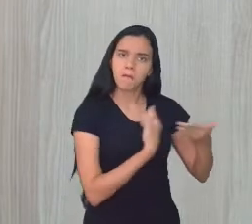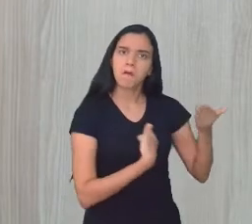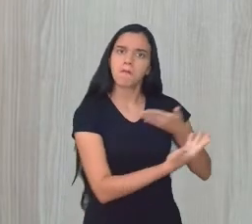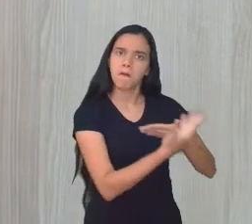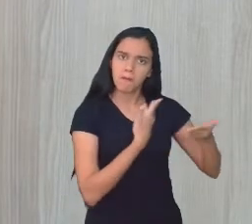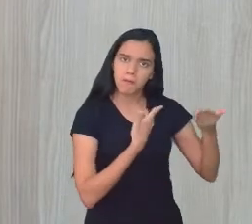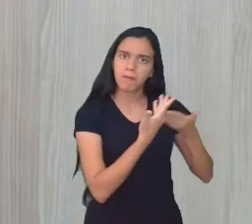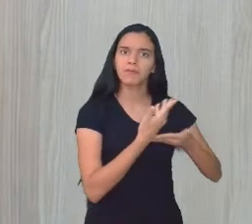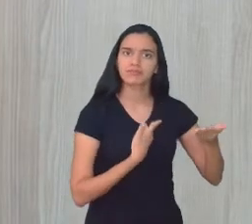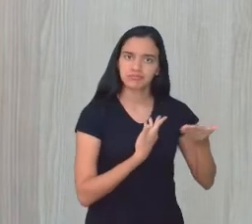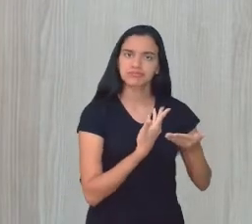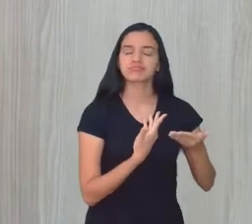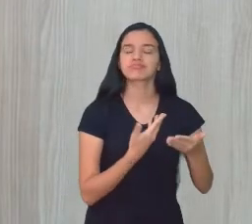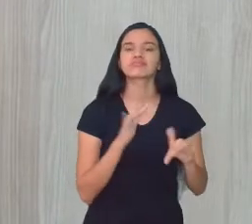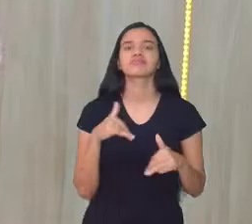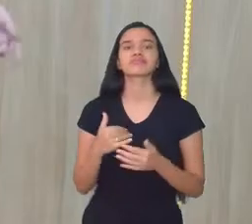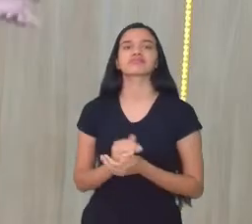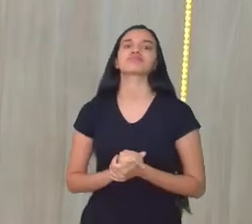bom?